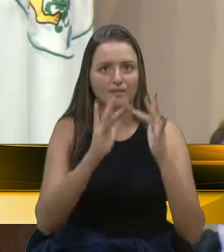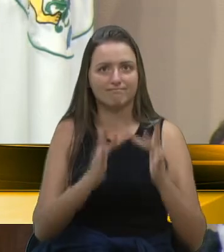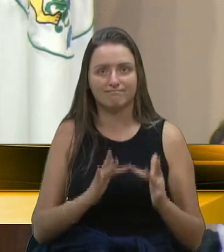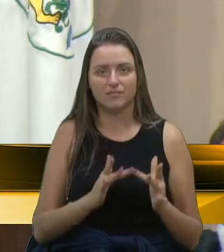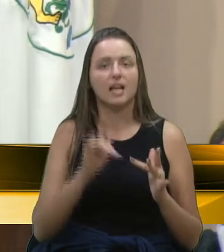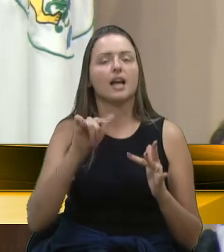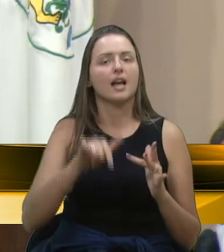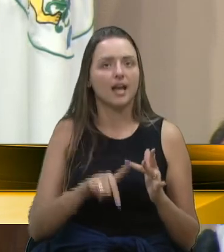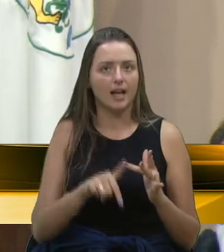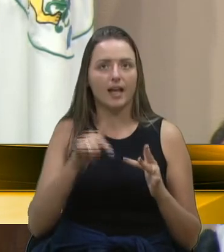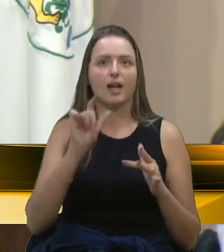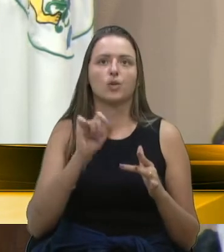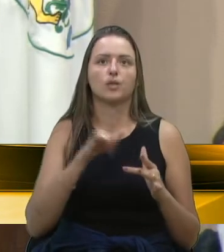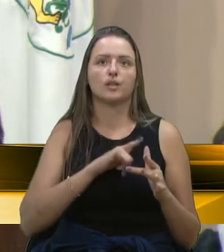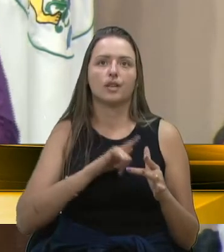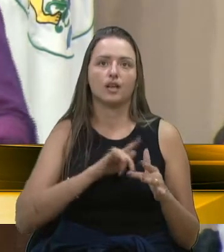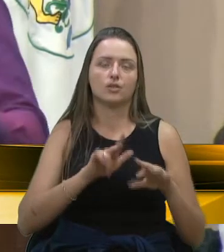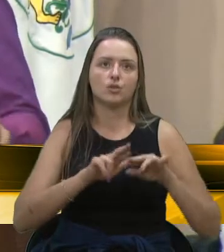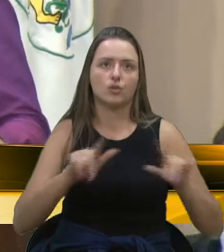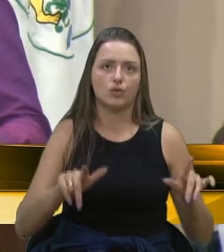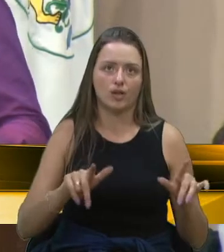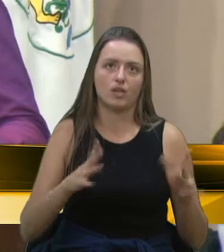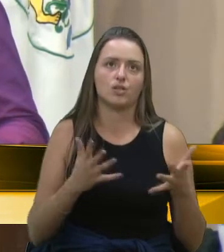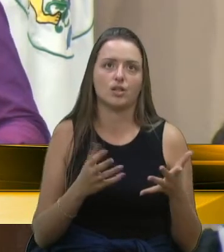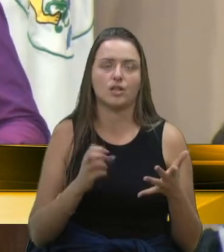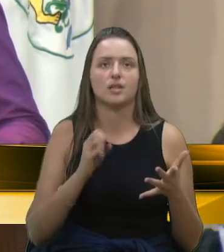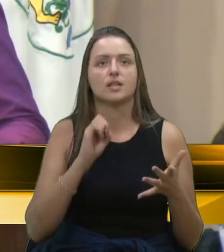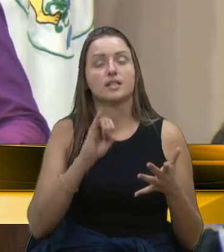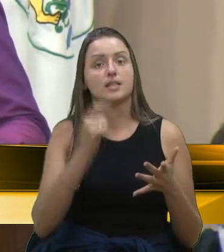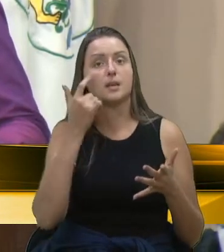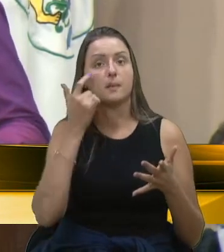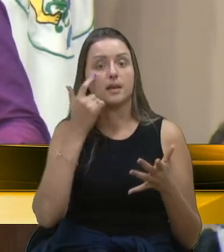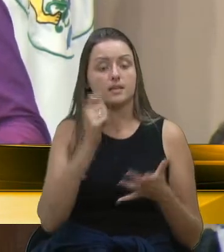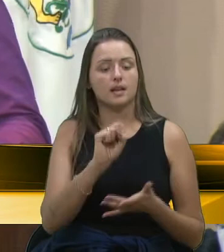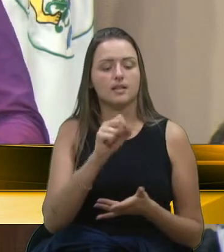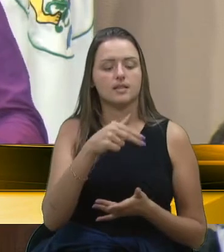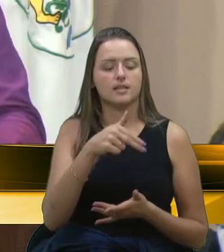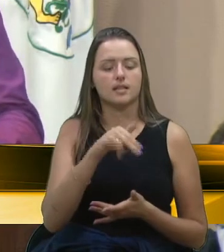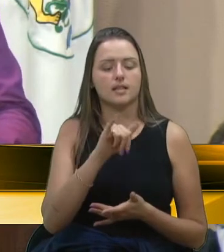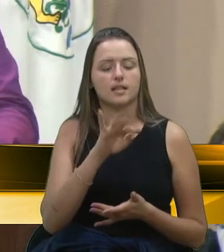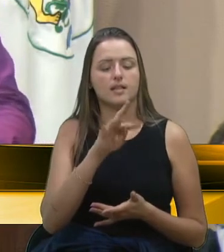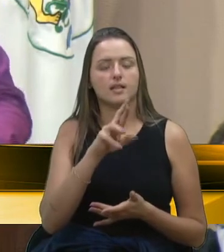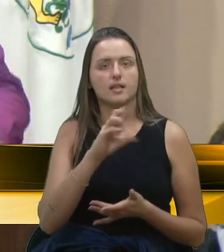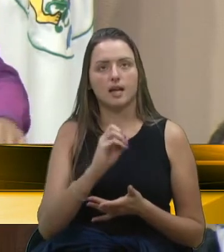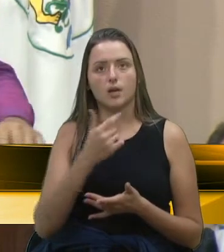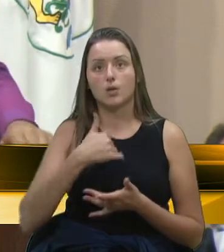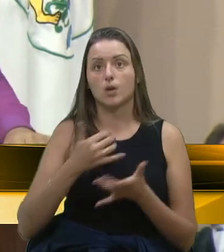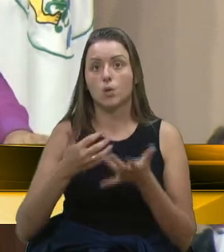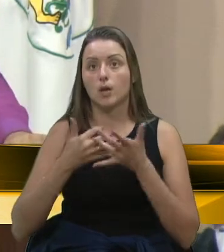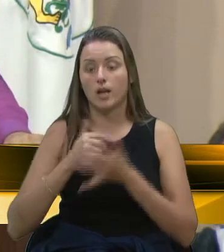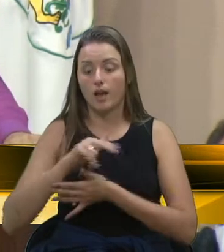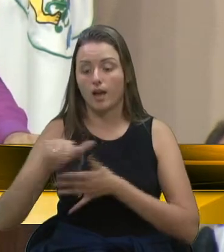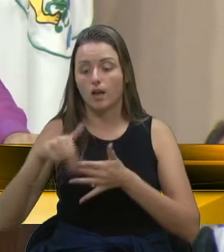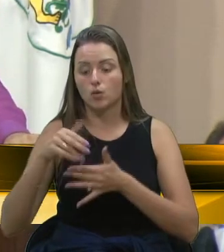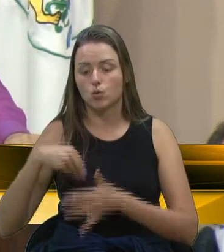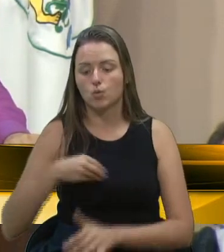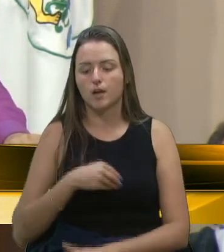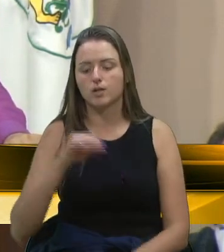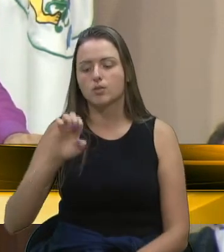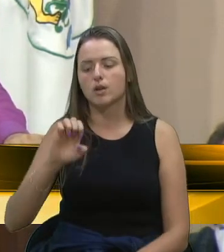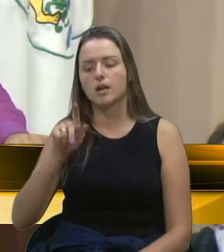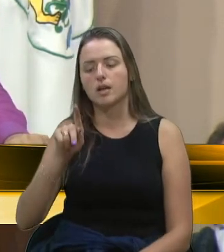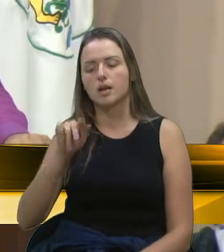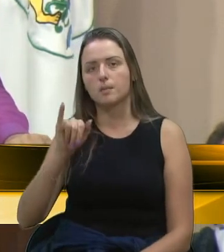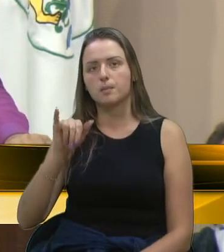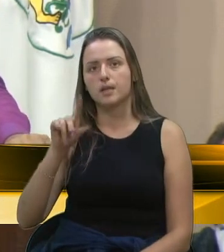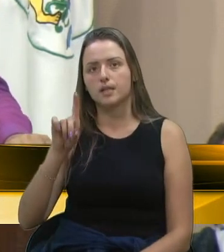das diferenças. Ou seja, do ponto de vista sanitário, eu quero que um epidemiologista venha aqui nessa casa